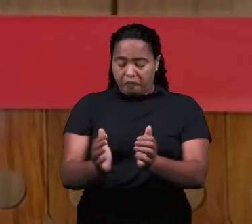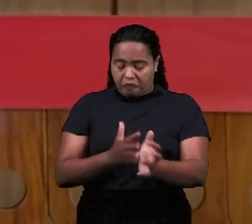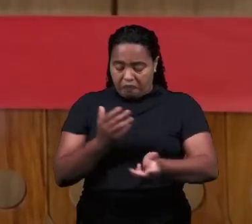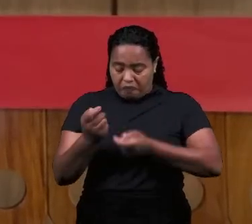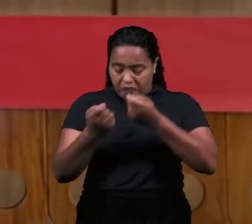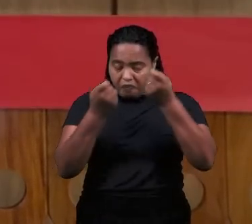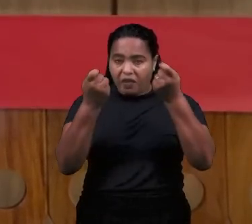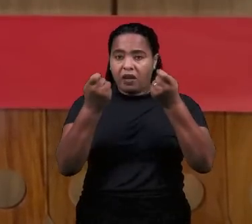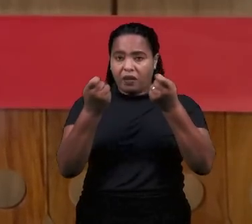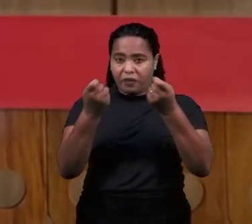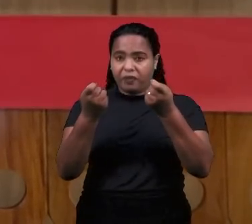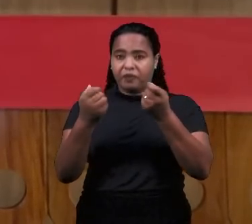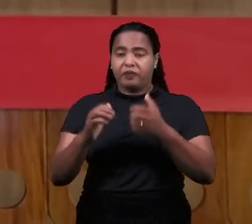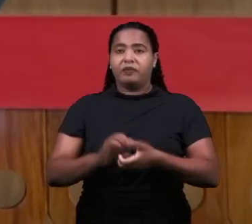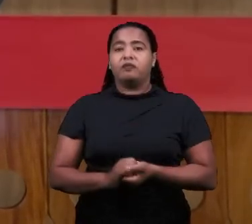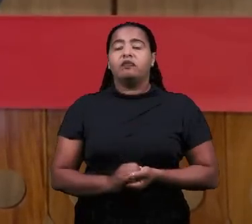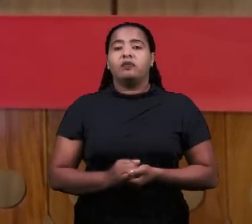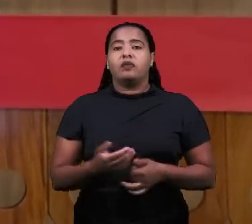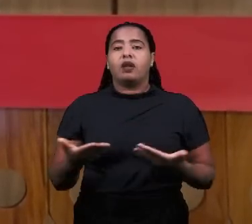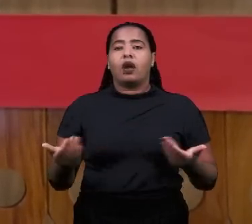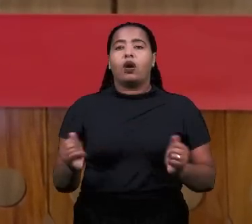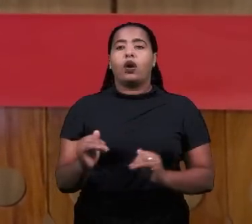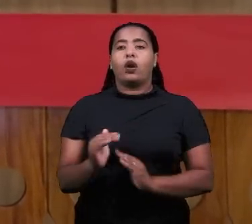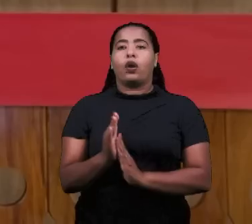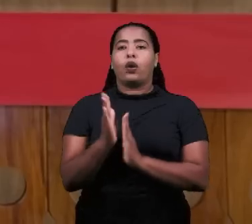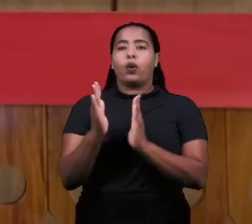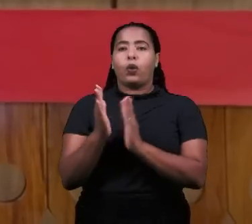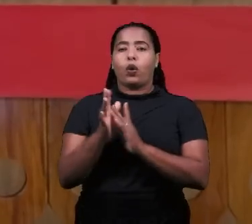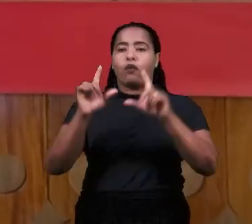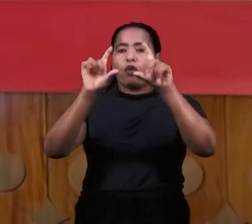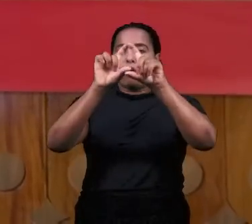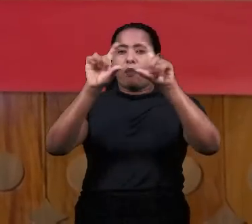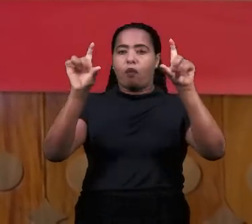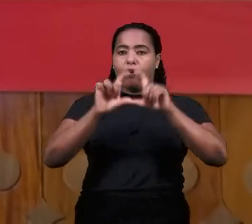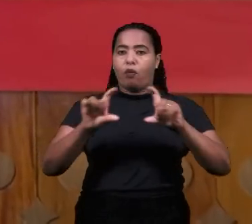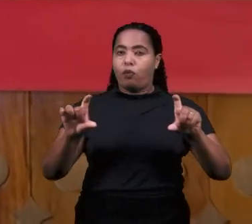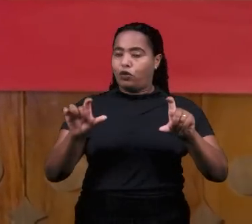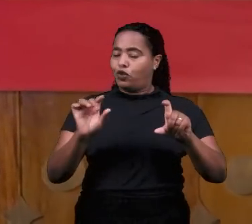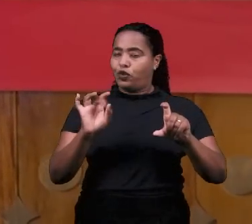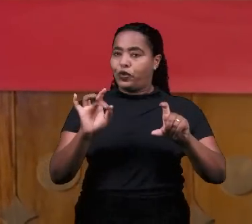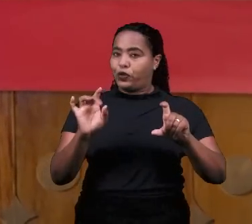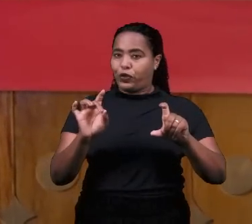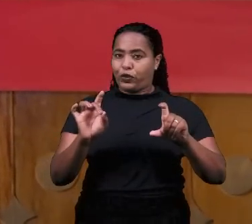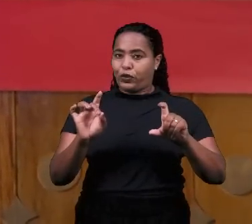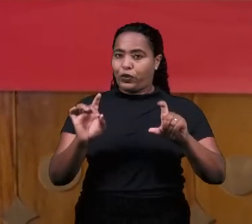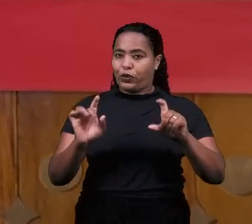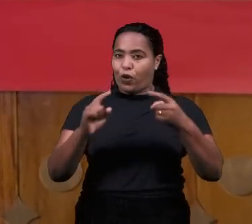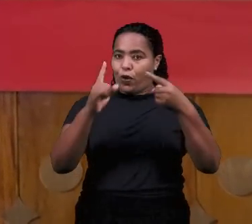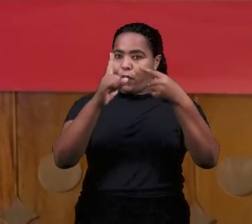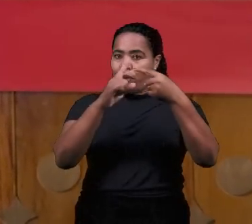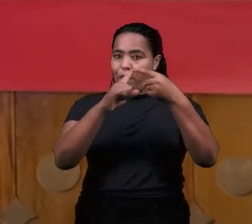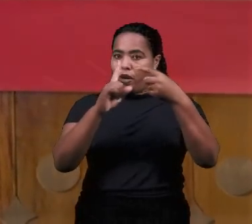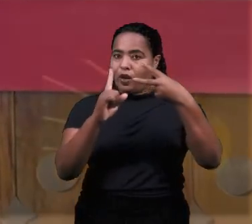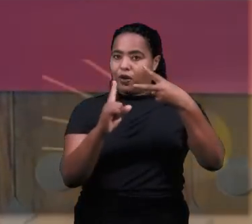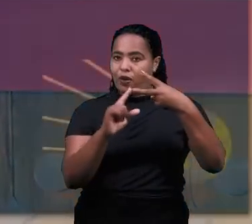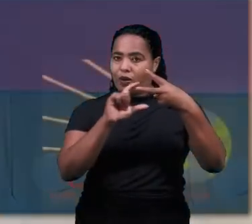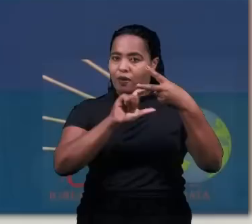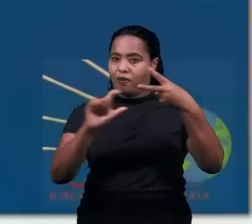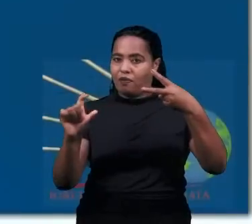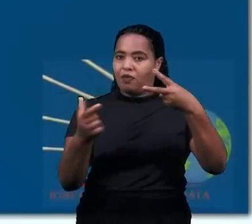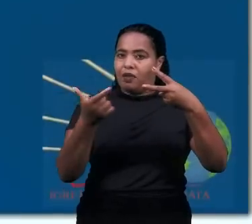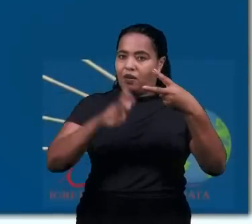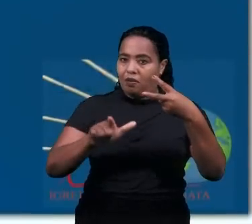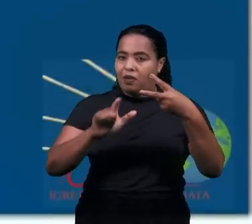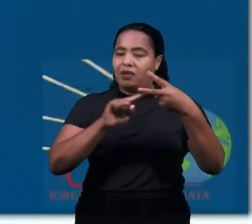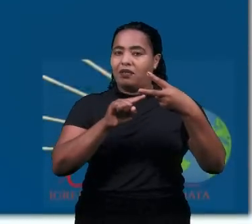Deus. Apenas o hino que está sendo tocado, a primeira estrofe e o coro. Somente a primeira estrofe e o coro. Um momento